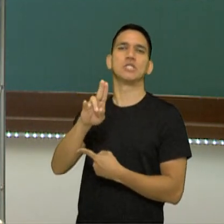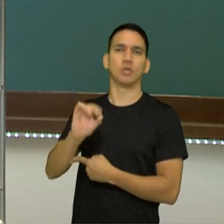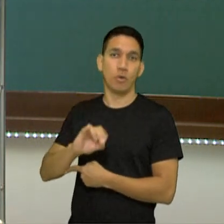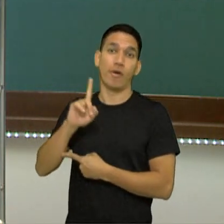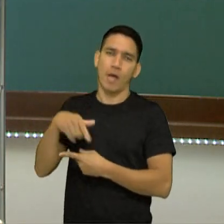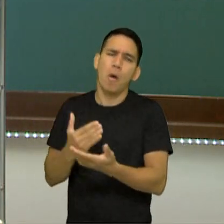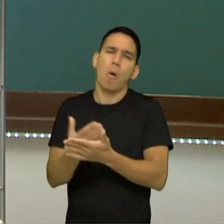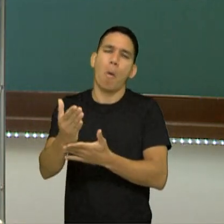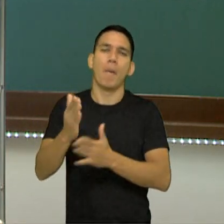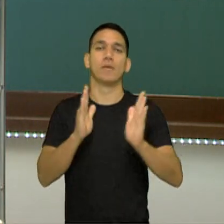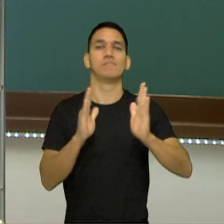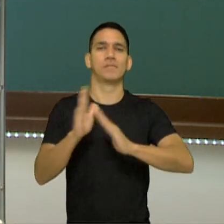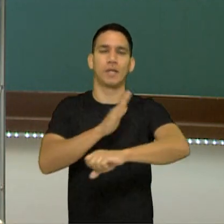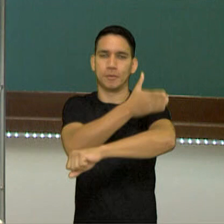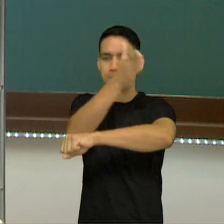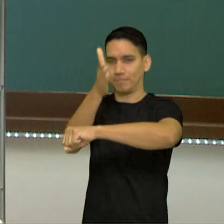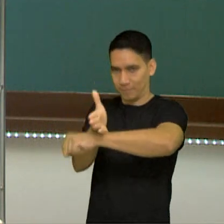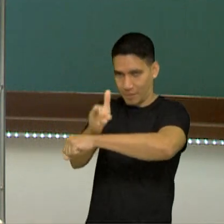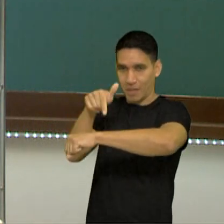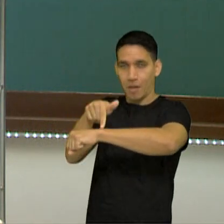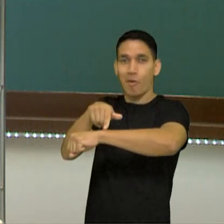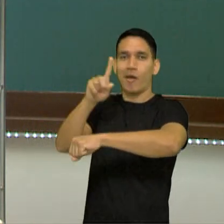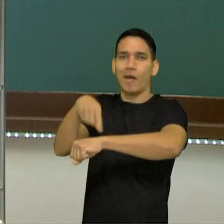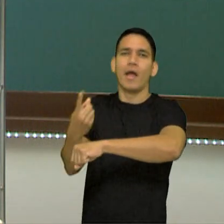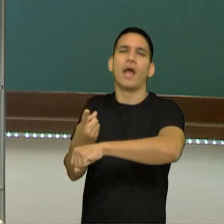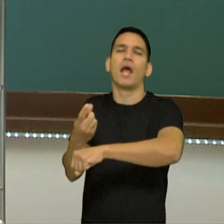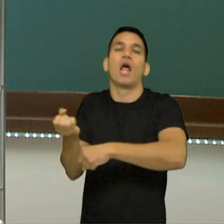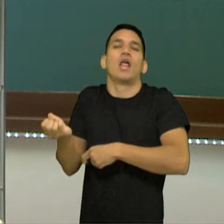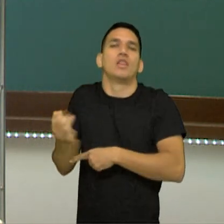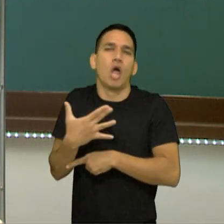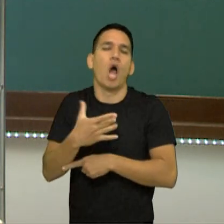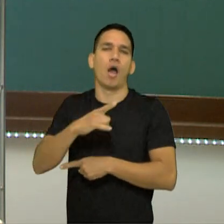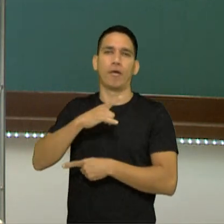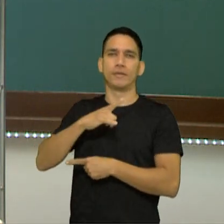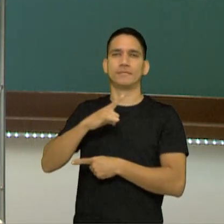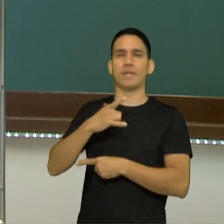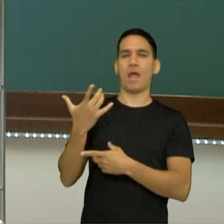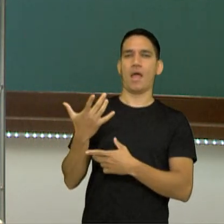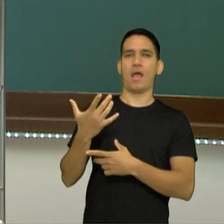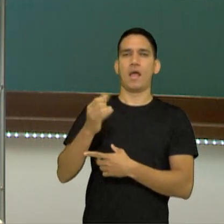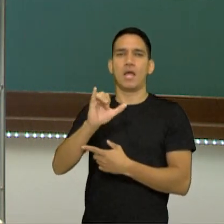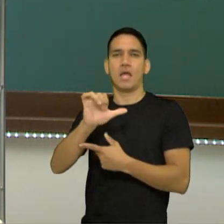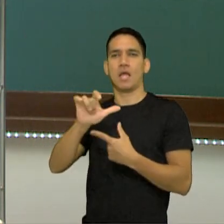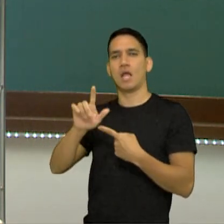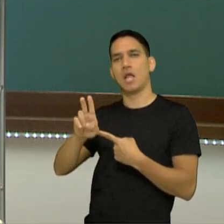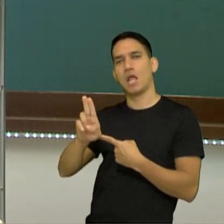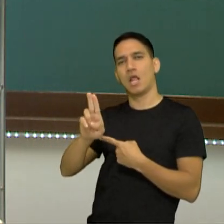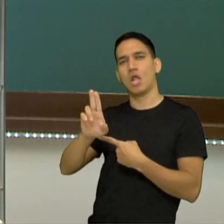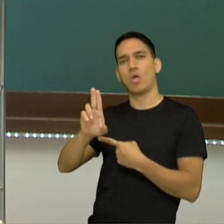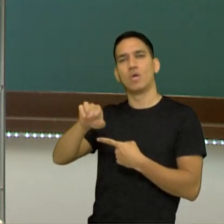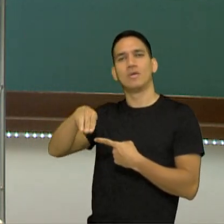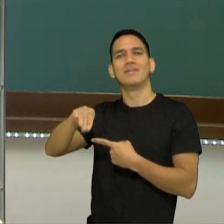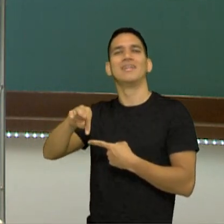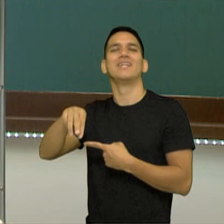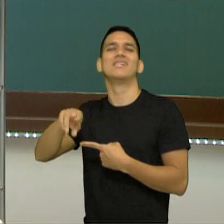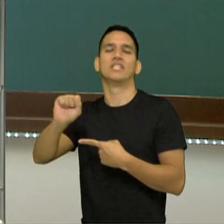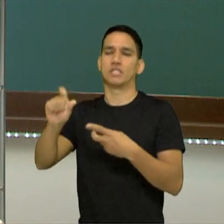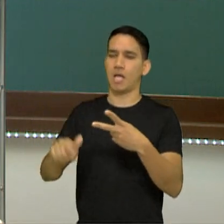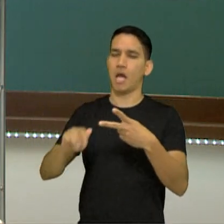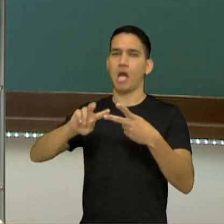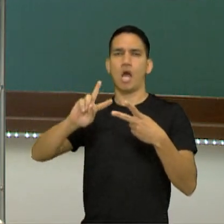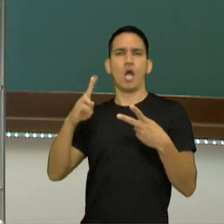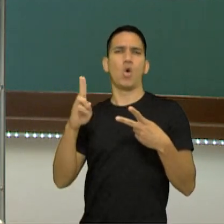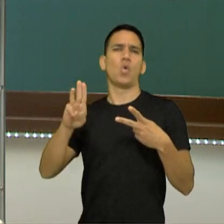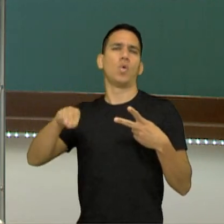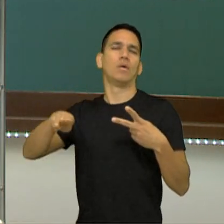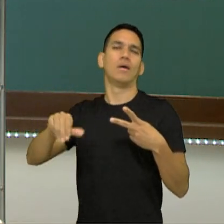Moderna, né? E a Idade Moderna a gente vai ter os iluministas, né? A gente vai ter os humanistas, né? Vamos ter a